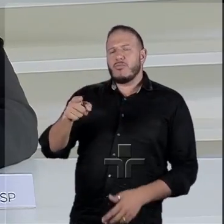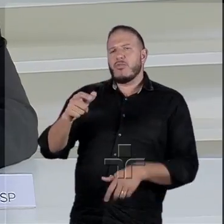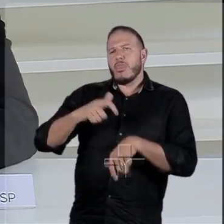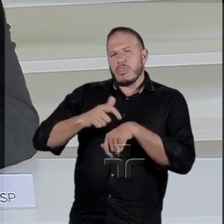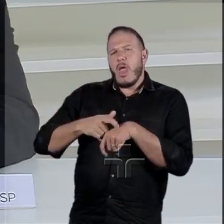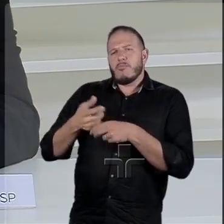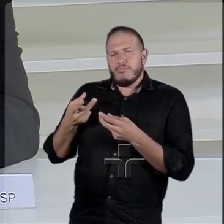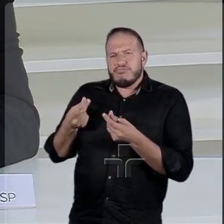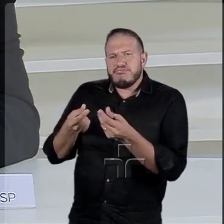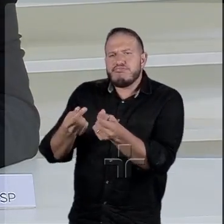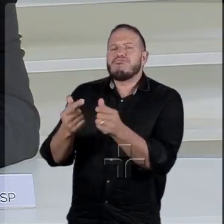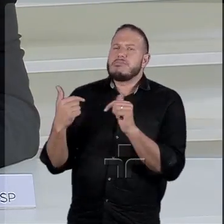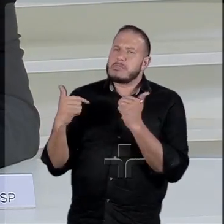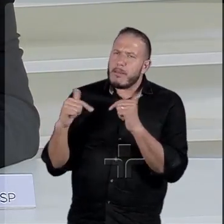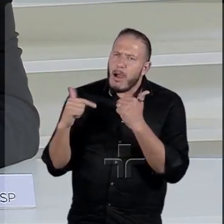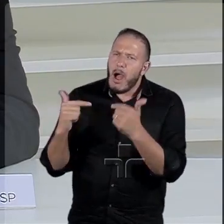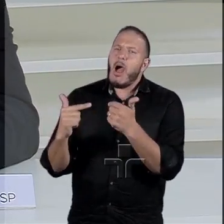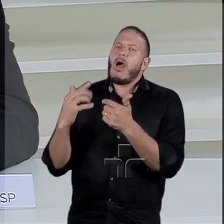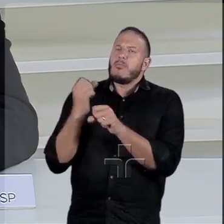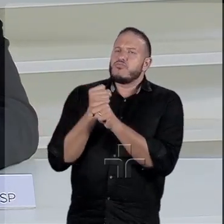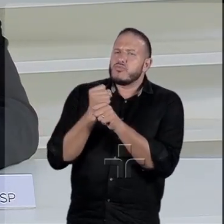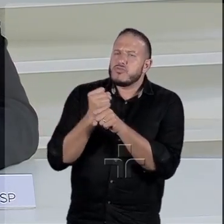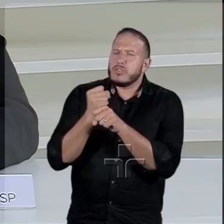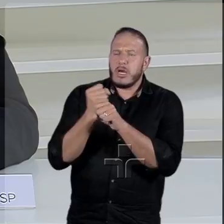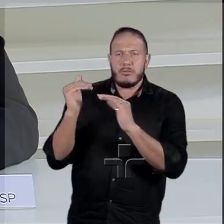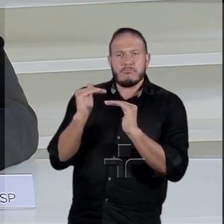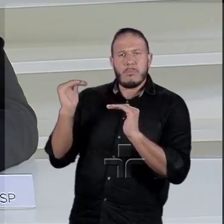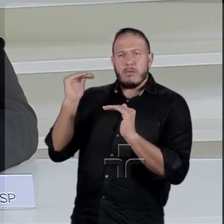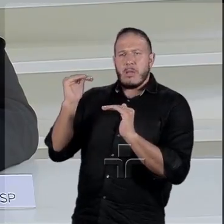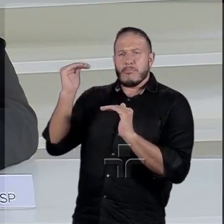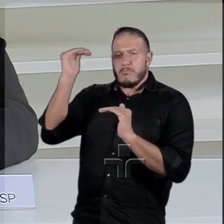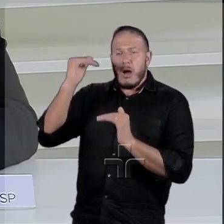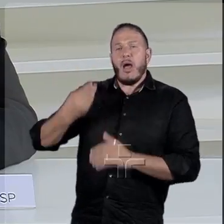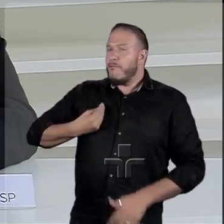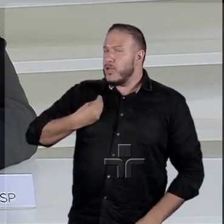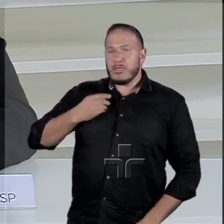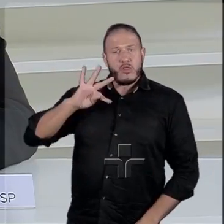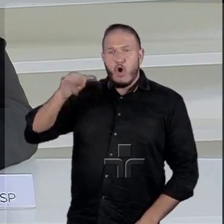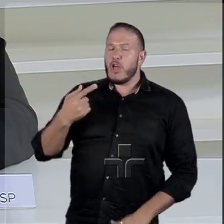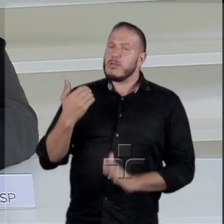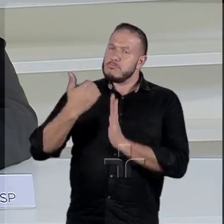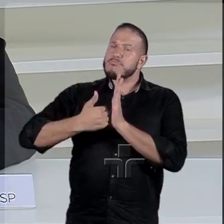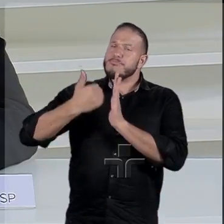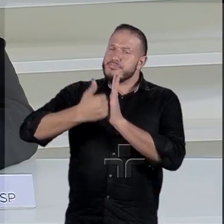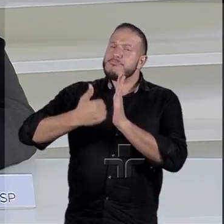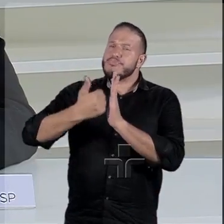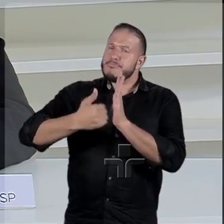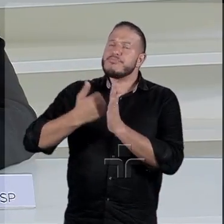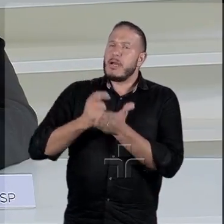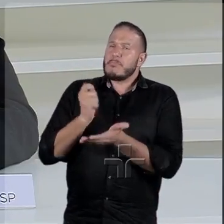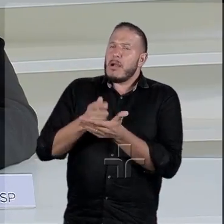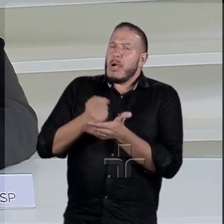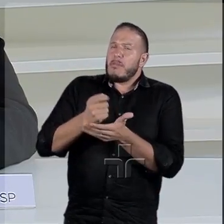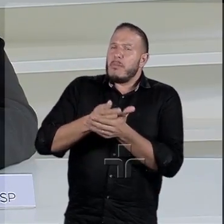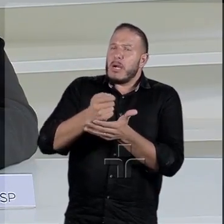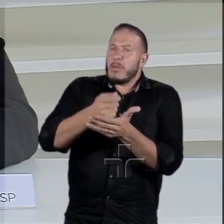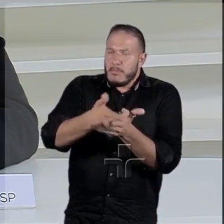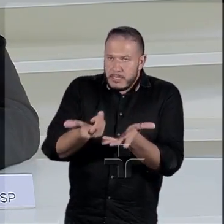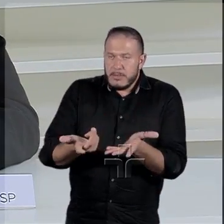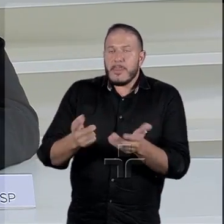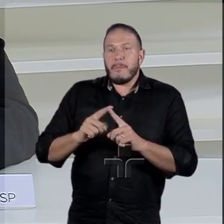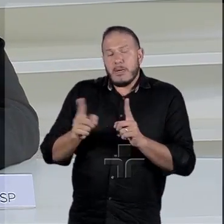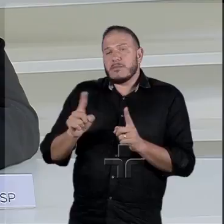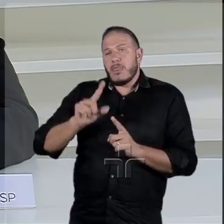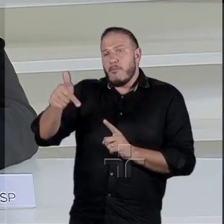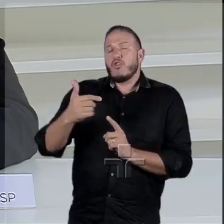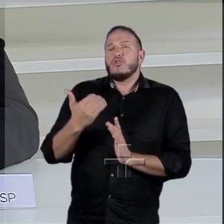né, sobretudo o oficialato superior, eles passam a vida inteira contribuindo. Depois de aposentado, eles contribuem integralmente sobre